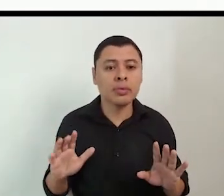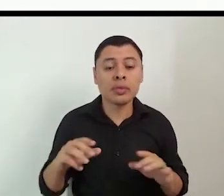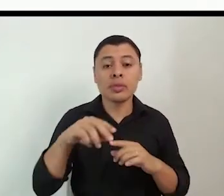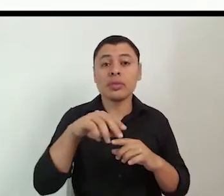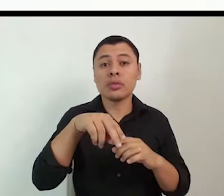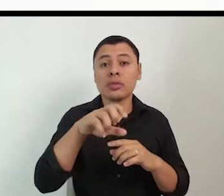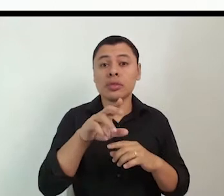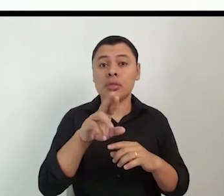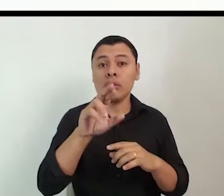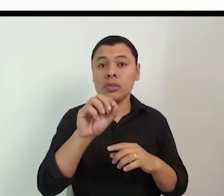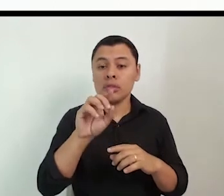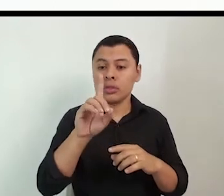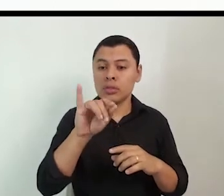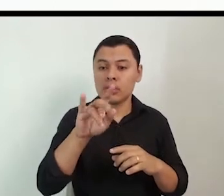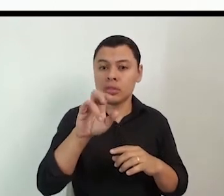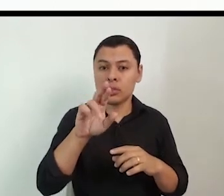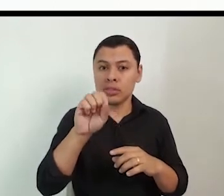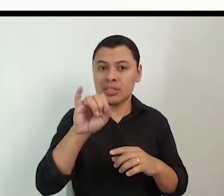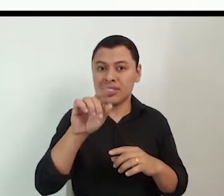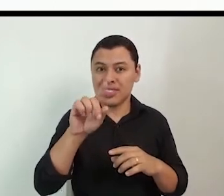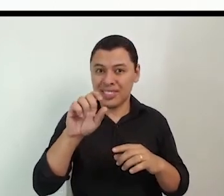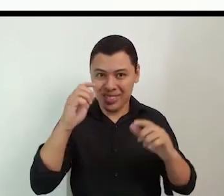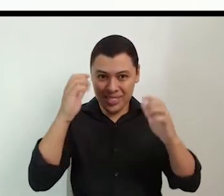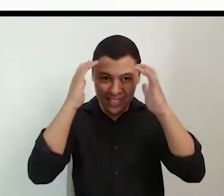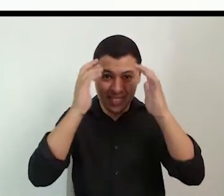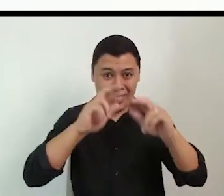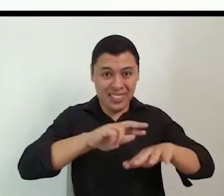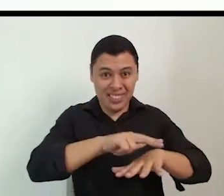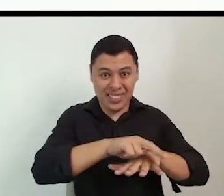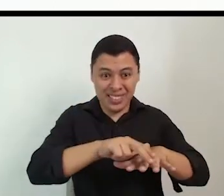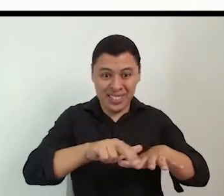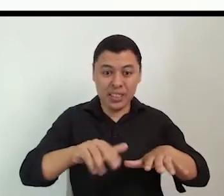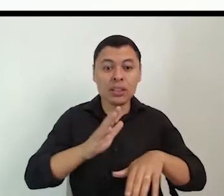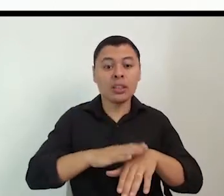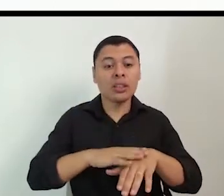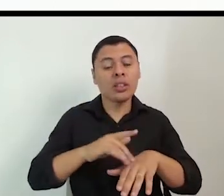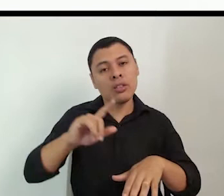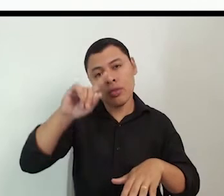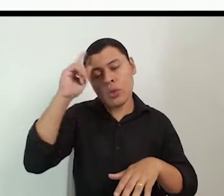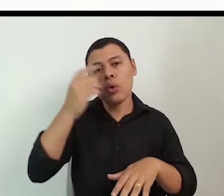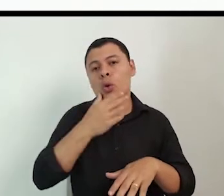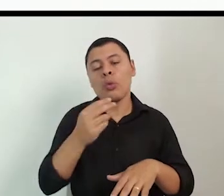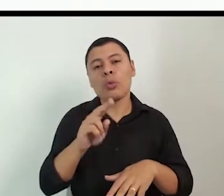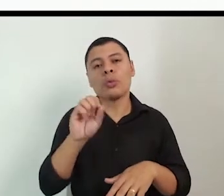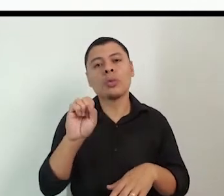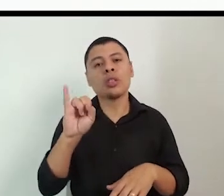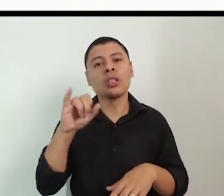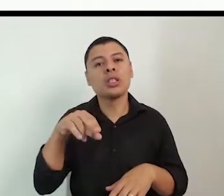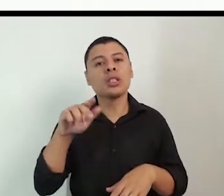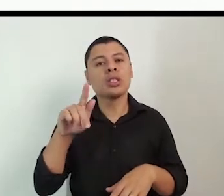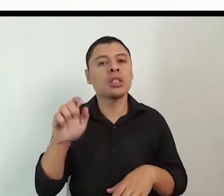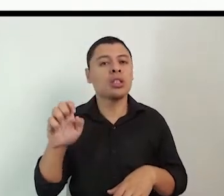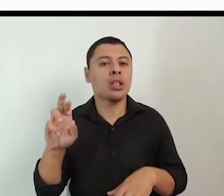foi difundido por Judith Singer e ele fala muito como se fosse uma subcategoria da biologia,